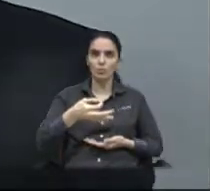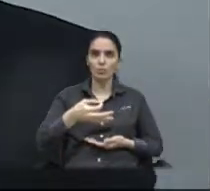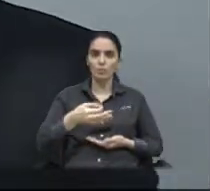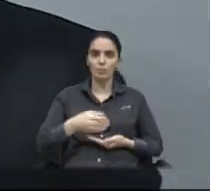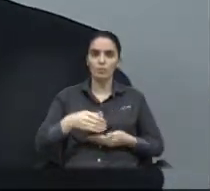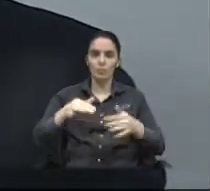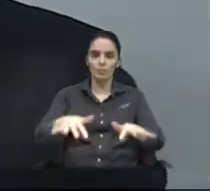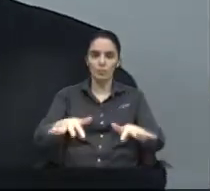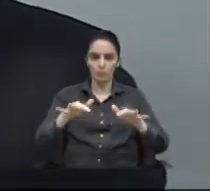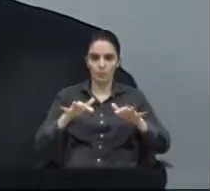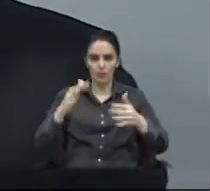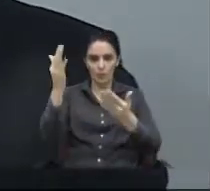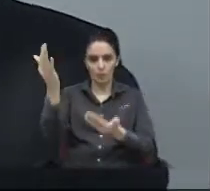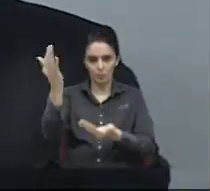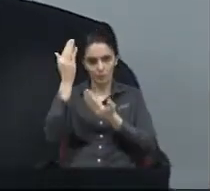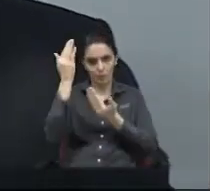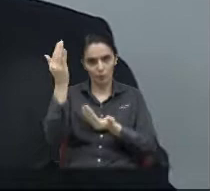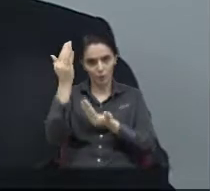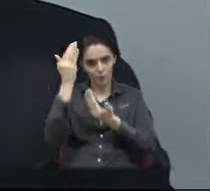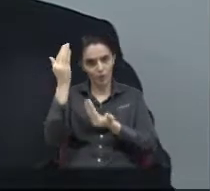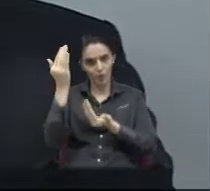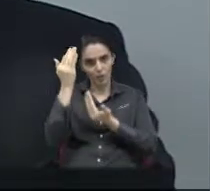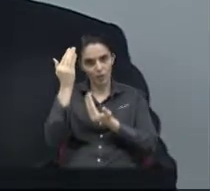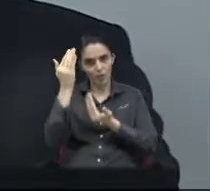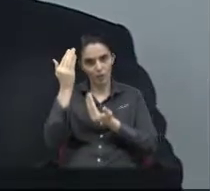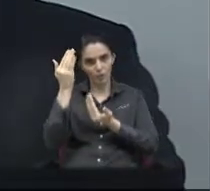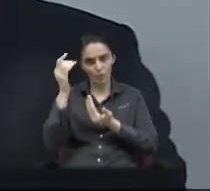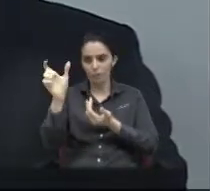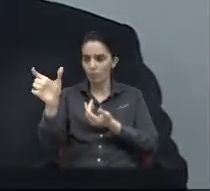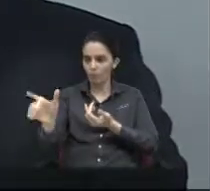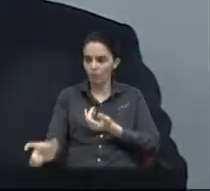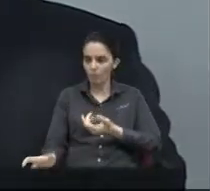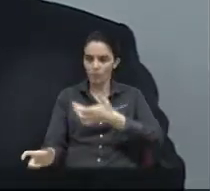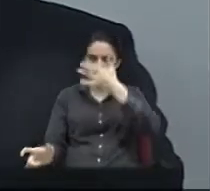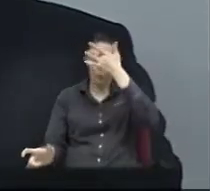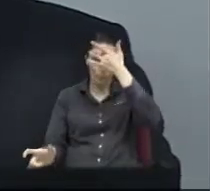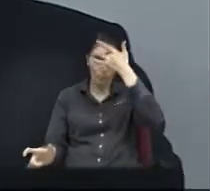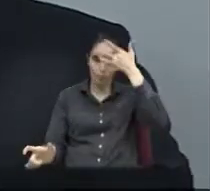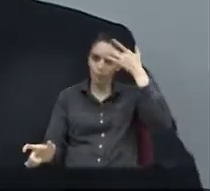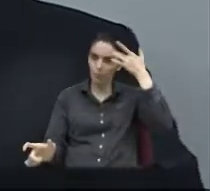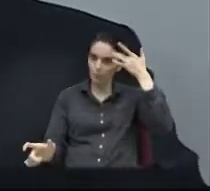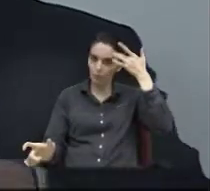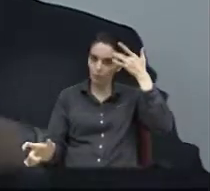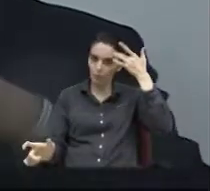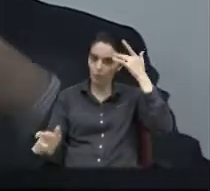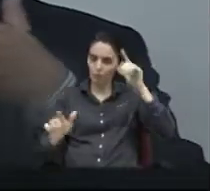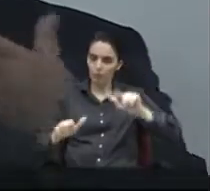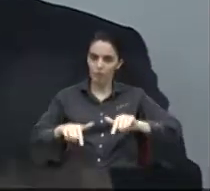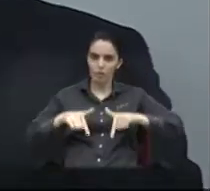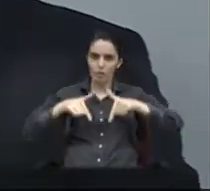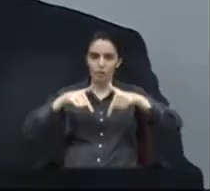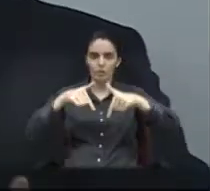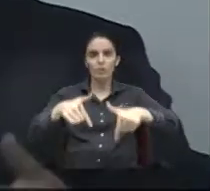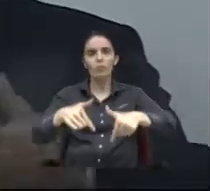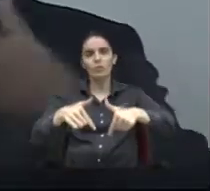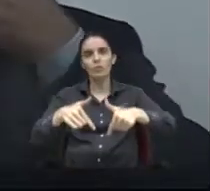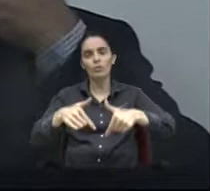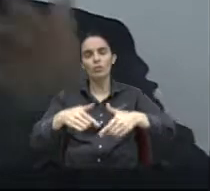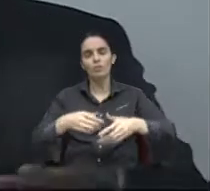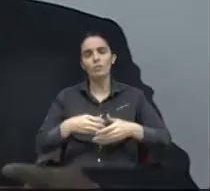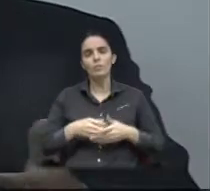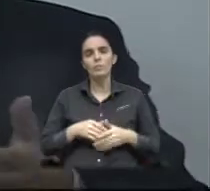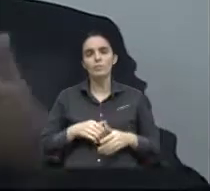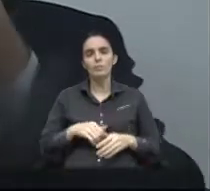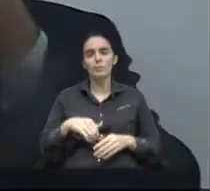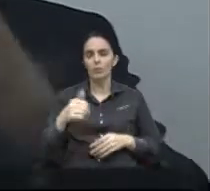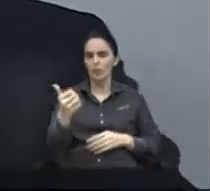essa homenagem, essa honraria a essa pessoa que se dedicou, que colocou a sua vida, a sua